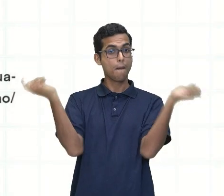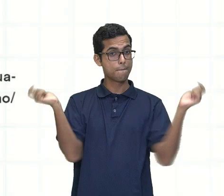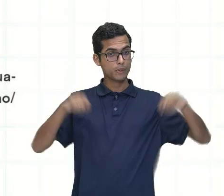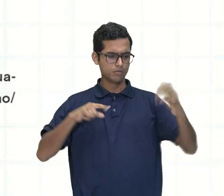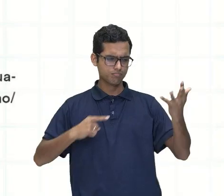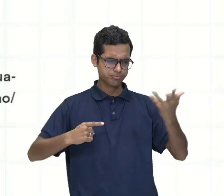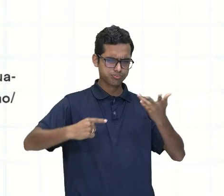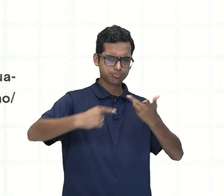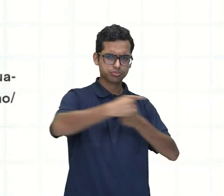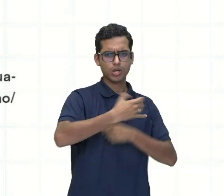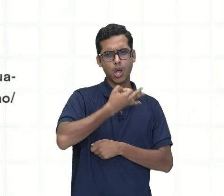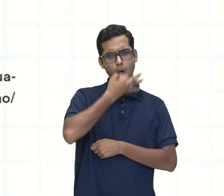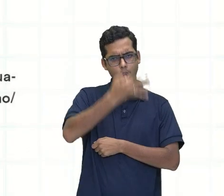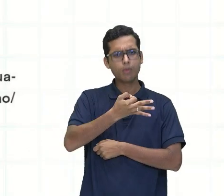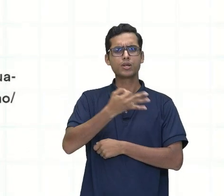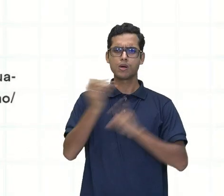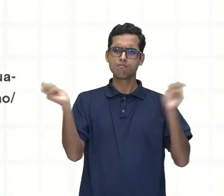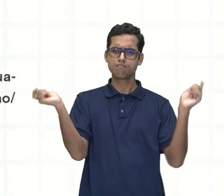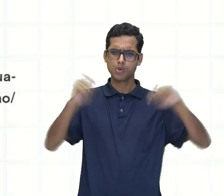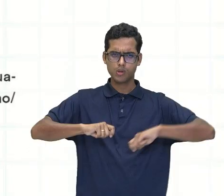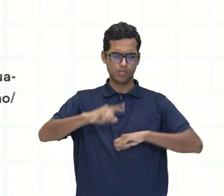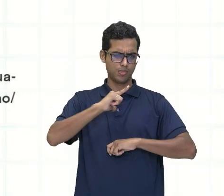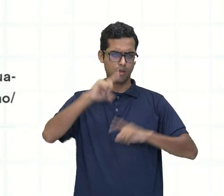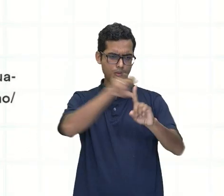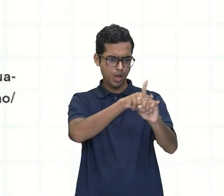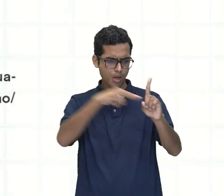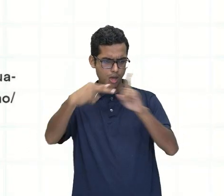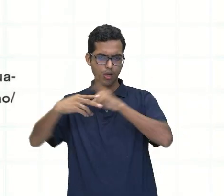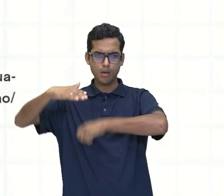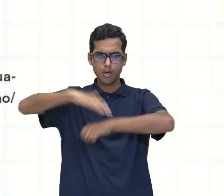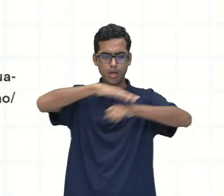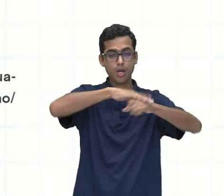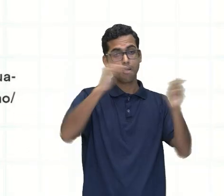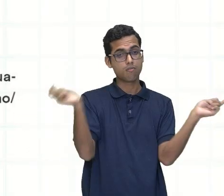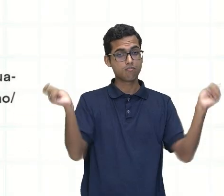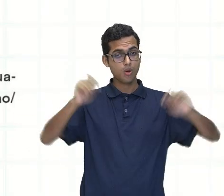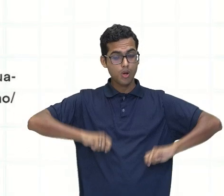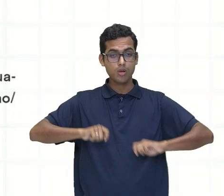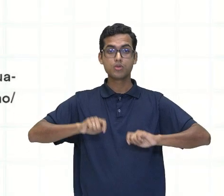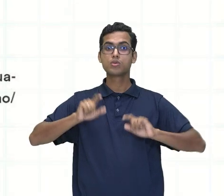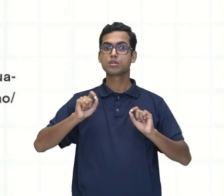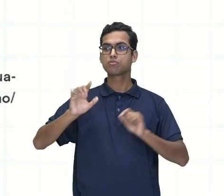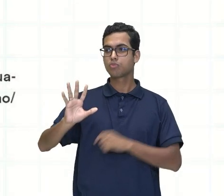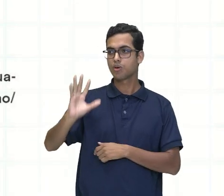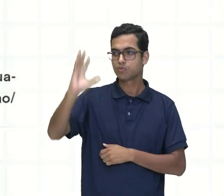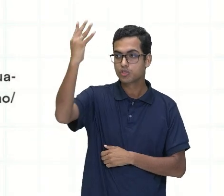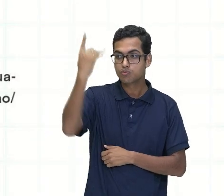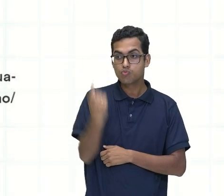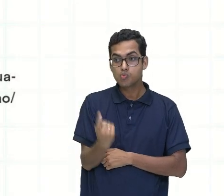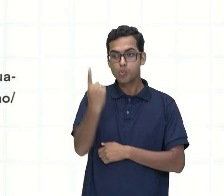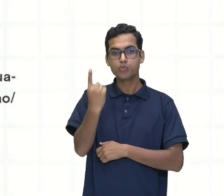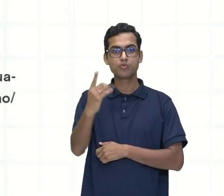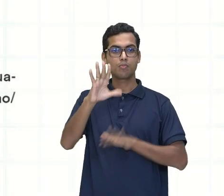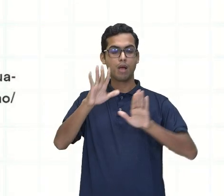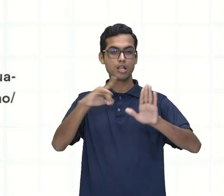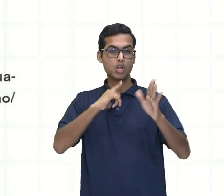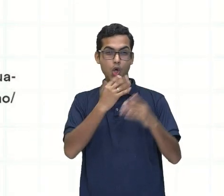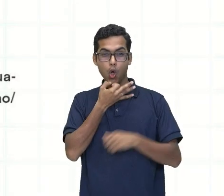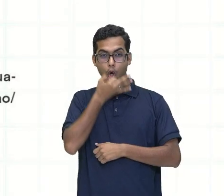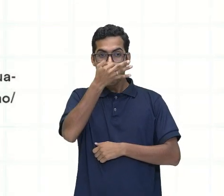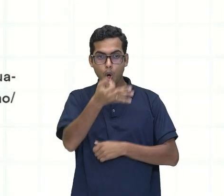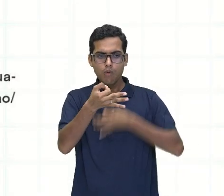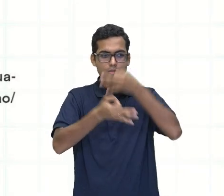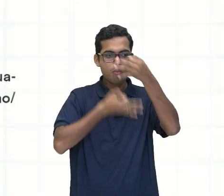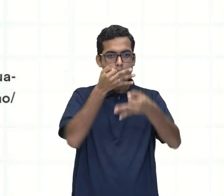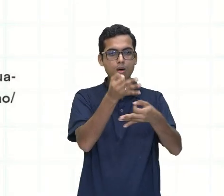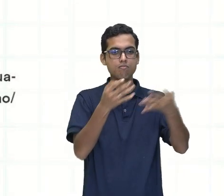infinidade de opiniões, de pontos de vista sobre um único fato. Ou seja, o fato acontece, é